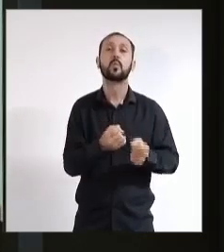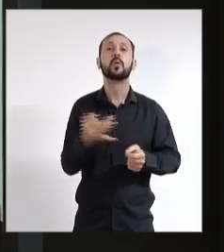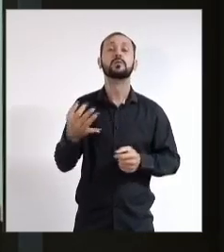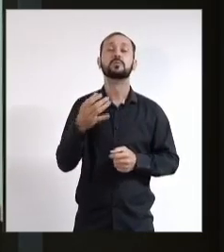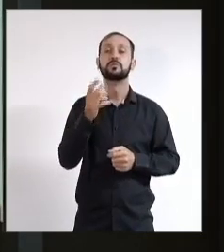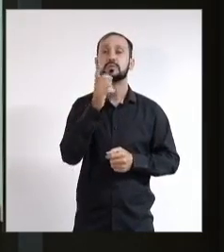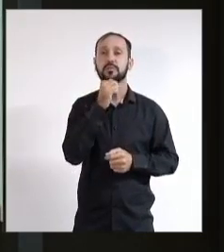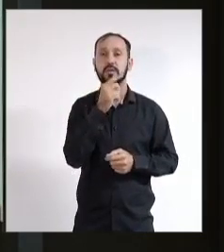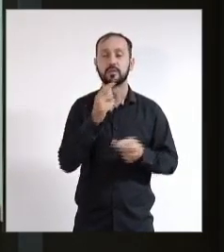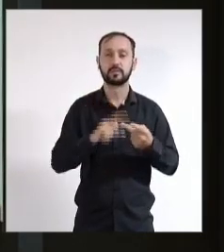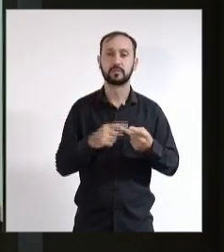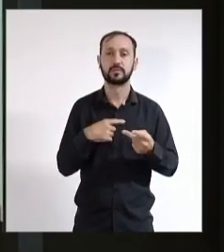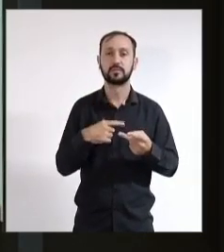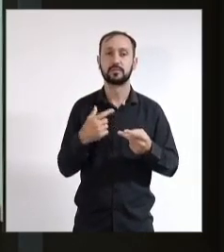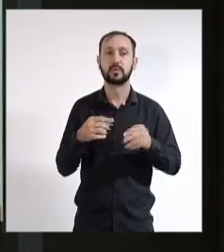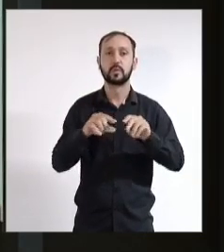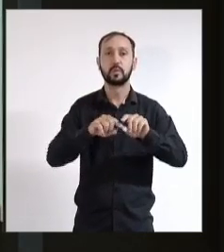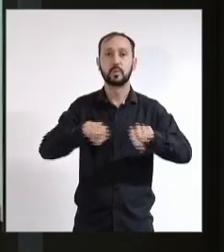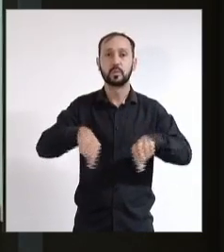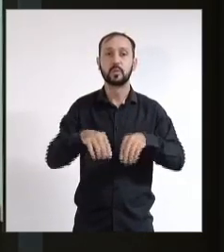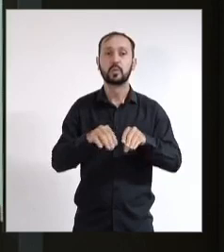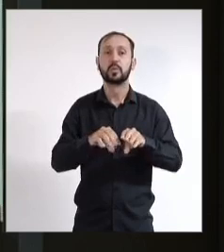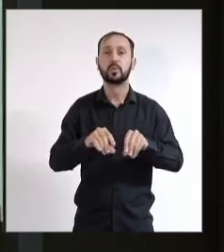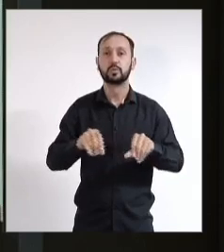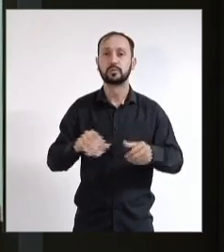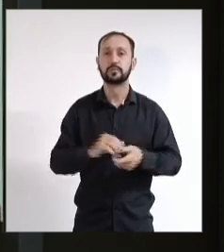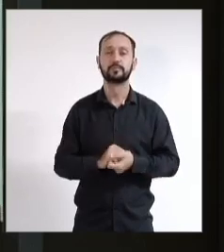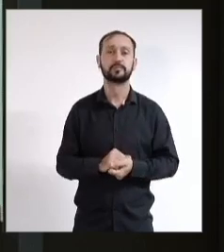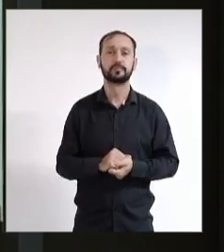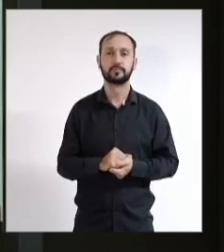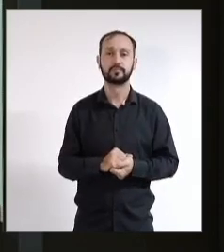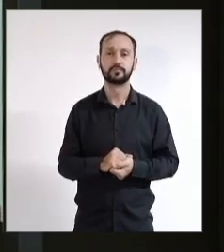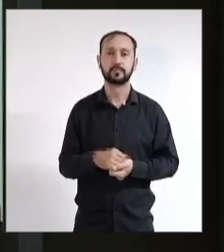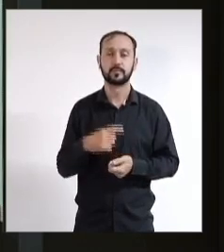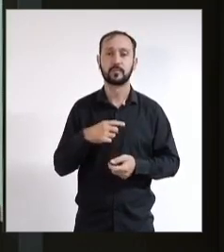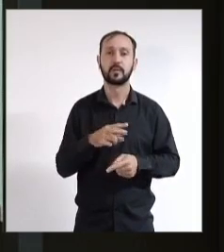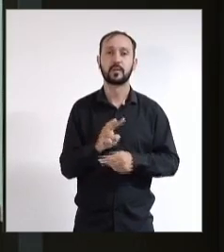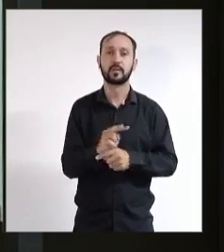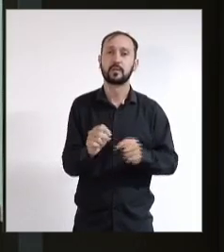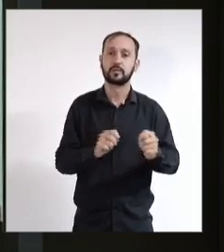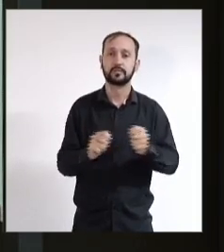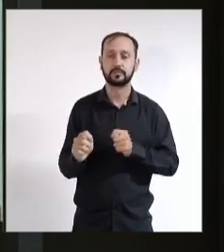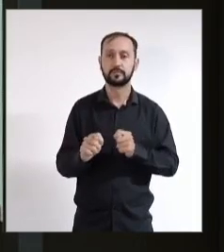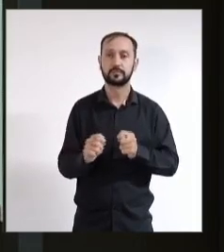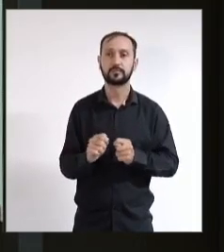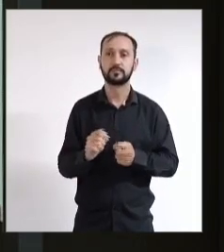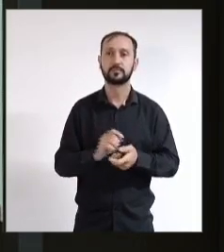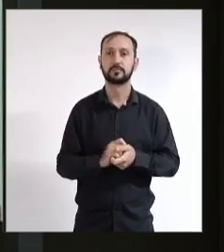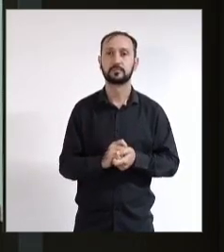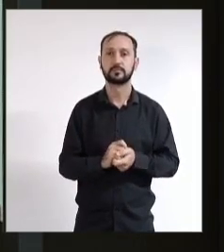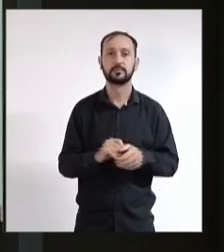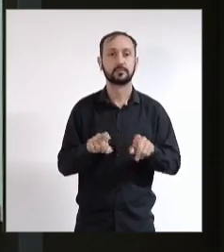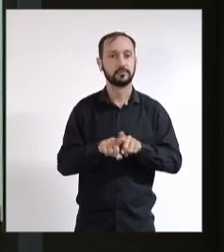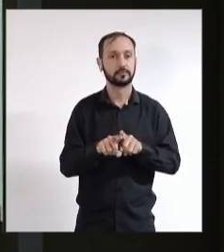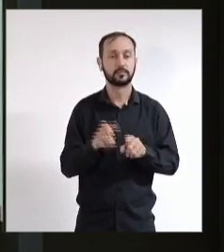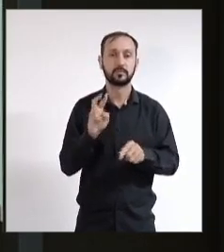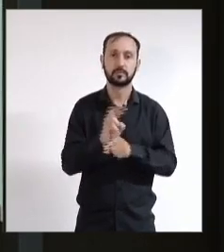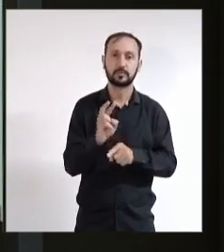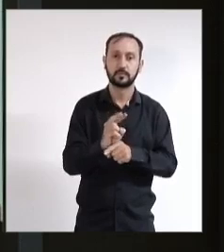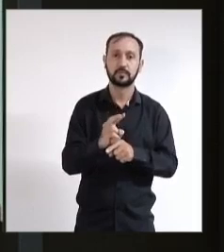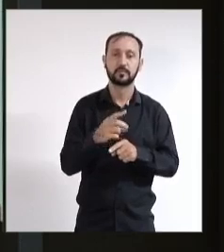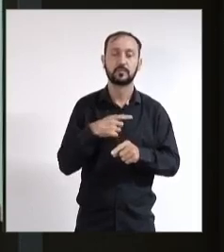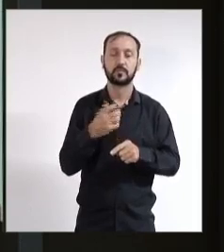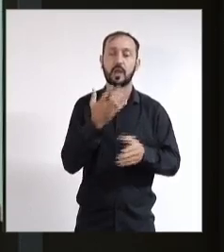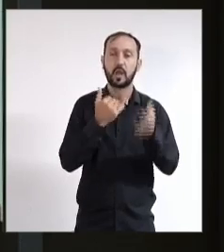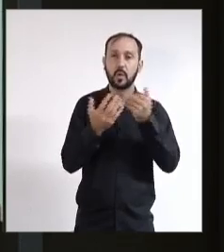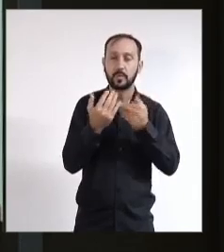ela ajuda na fertilidade do solo na estabilidade das encostas no equilíbrio climático e na manutenção da qualidade do ar